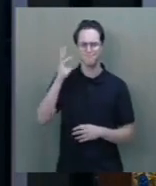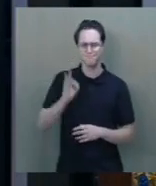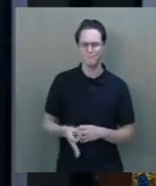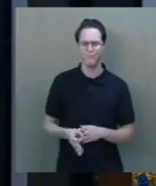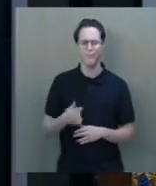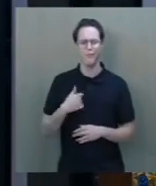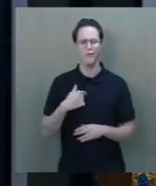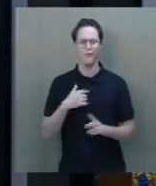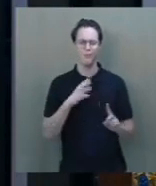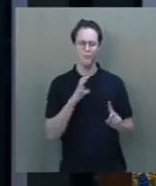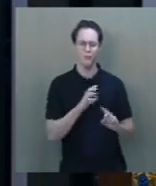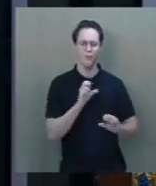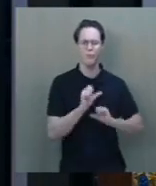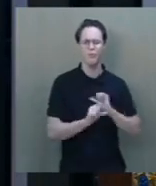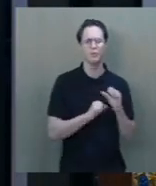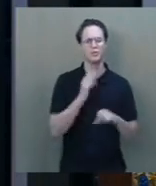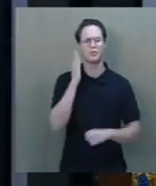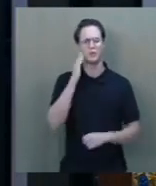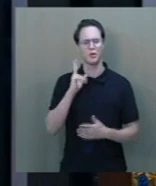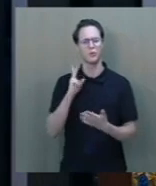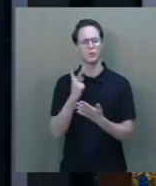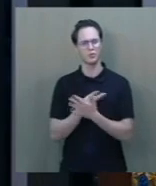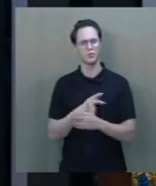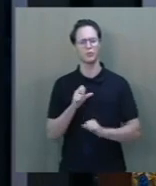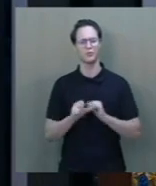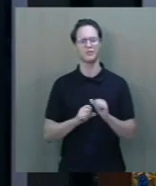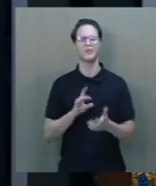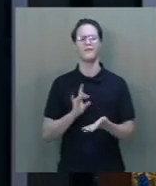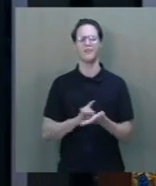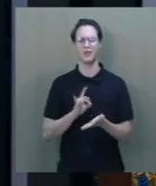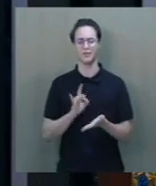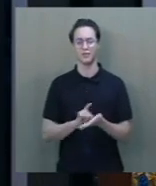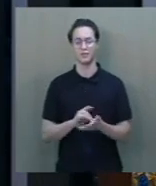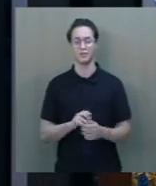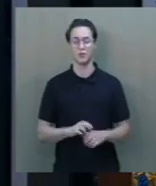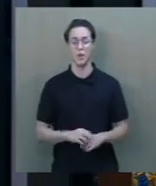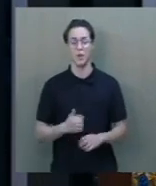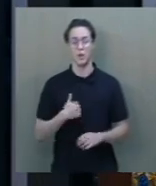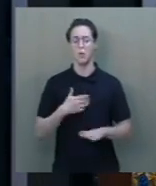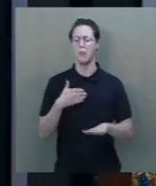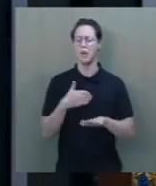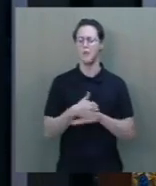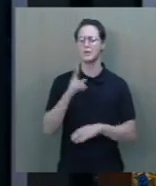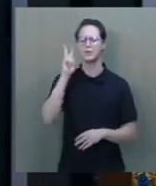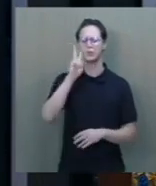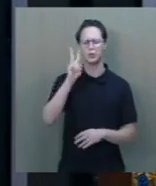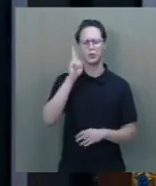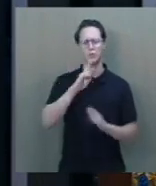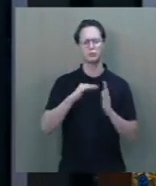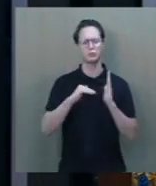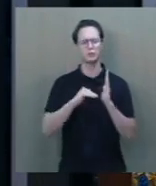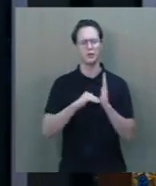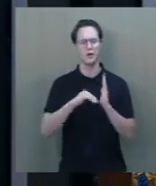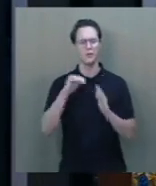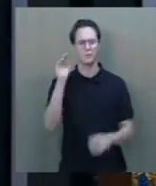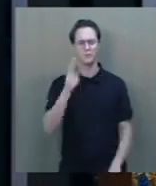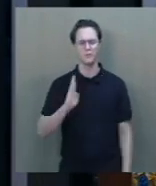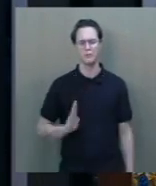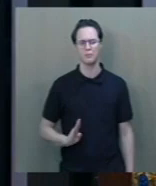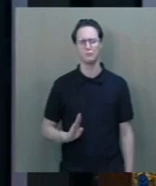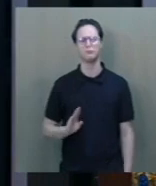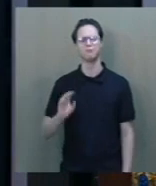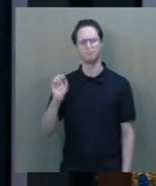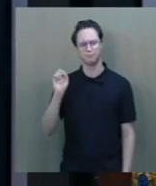provocar mudanças e sei que as mudanças aconteceram. Ter feito parte da história do Senado da República foi,